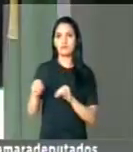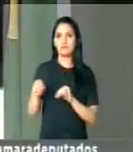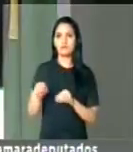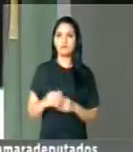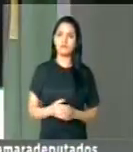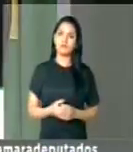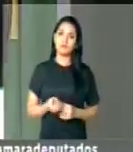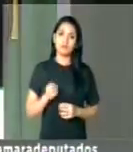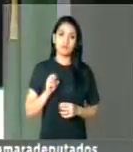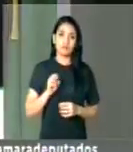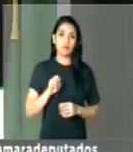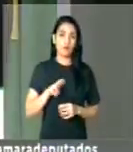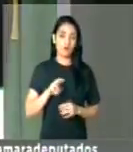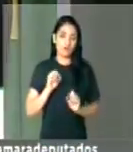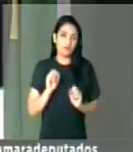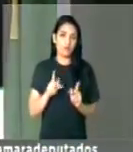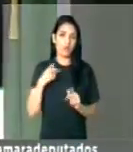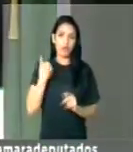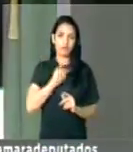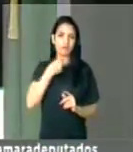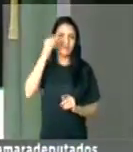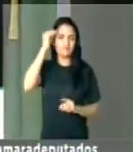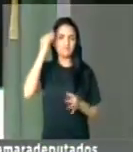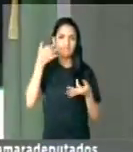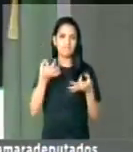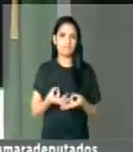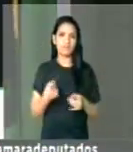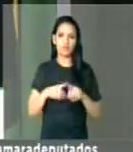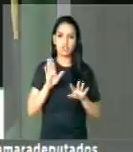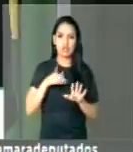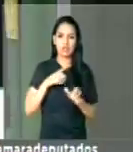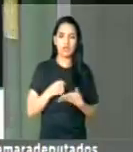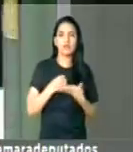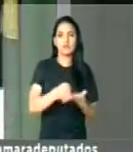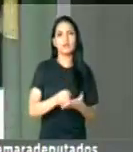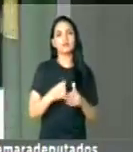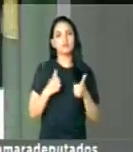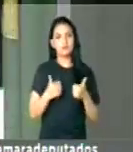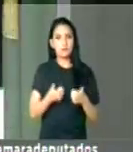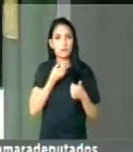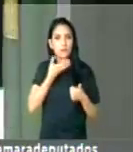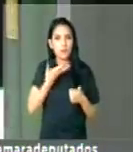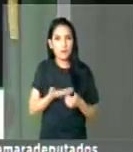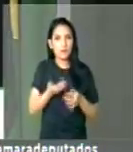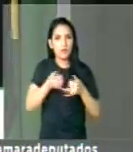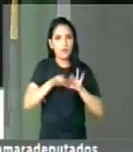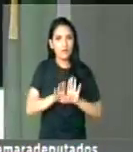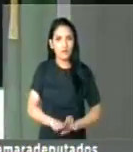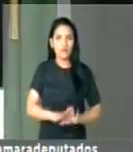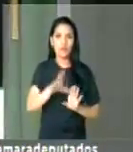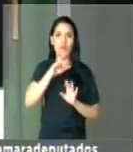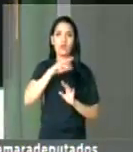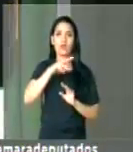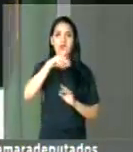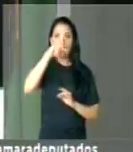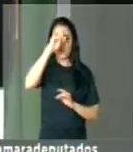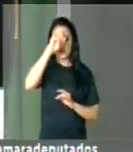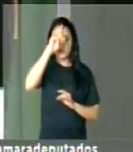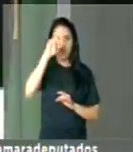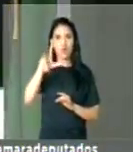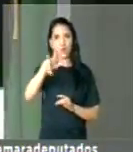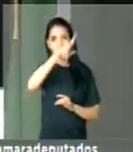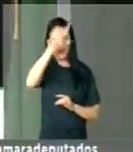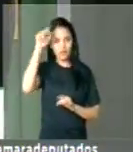que tudo bem se ele estava recebendo toda assistência, que permanecesse então ali no hospital da prefeitura, o Hospital Souza